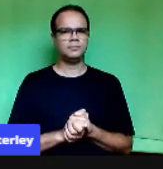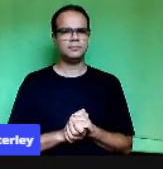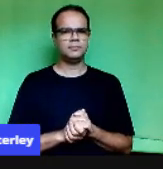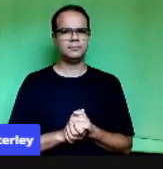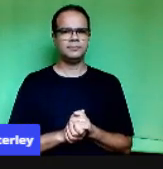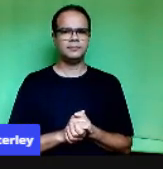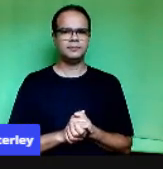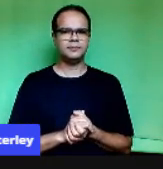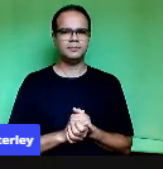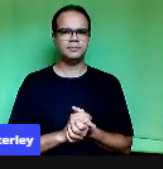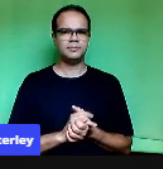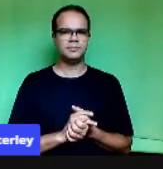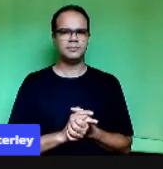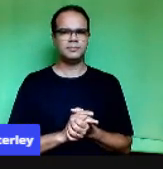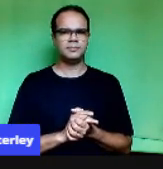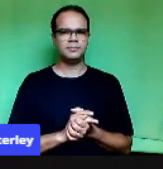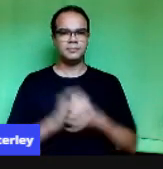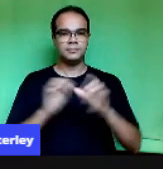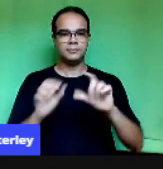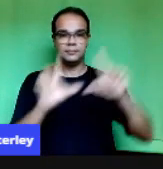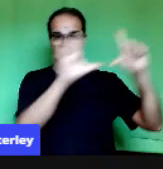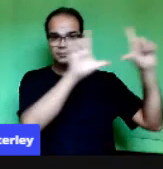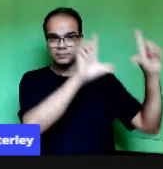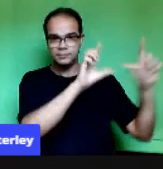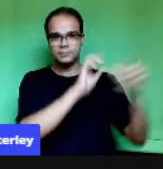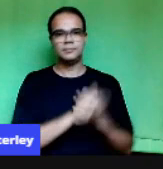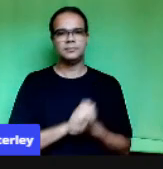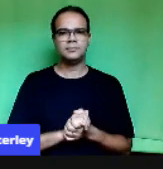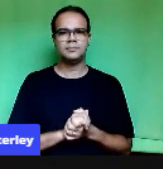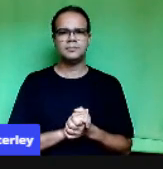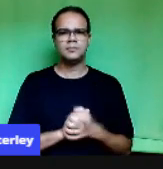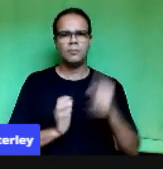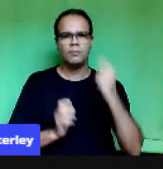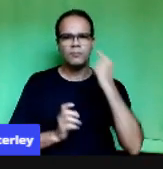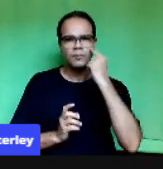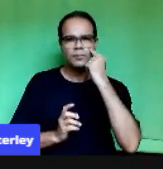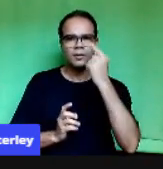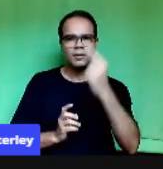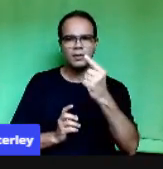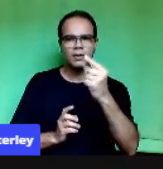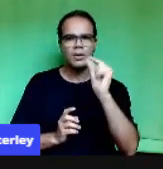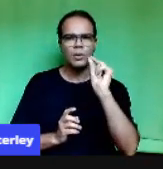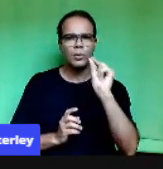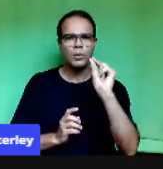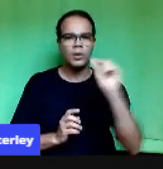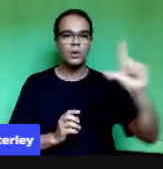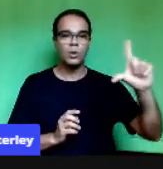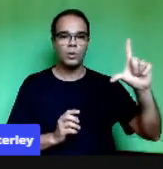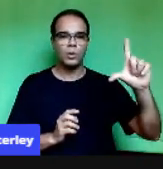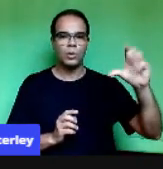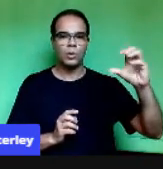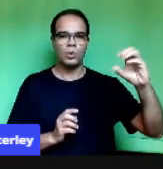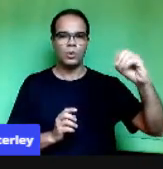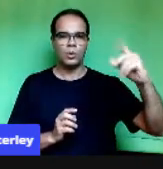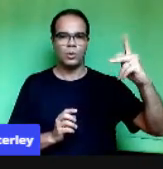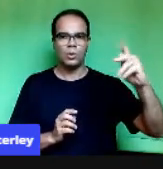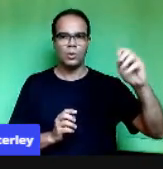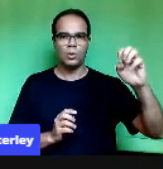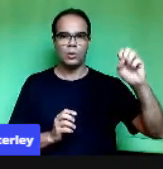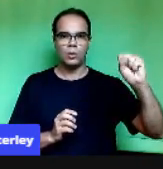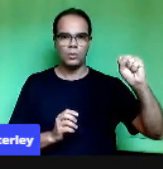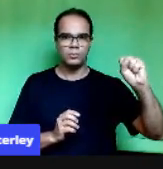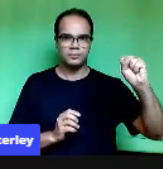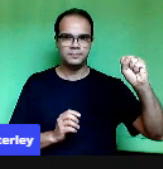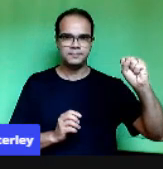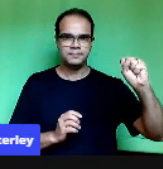Eu vou só passar aqui um slide para vocês, ó, e eu gostaria que vocês acompanhassem essa leitura. Olha que interessante. É a educação que mantém